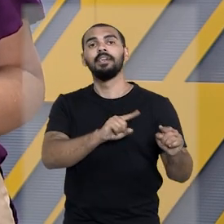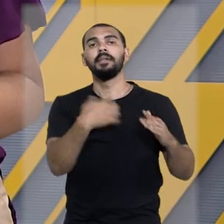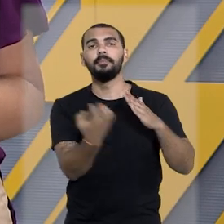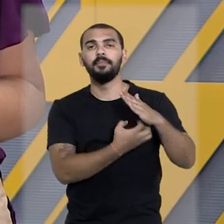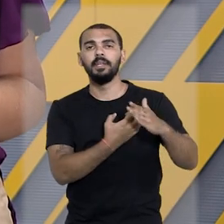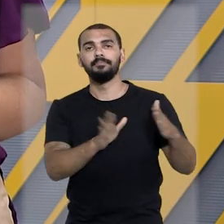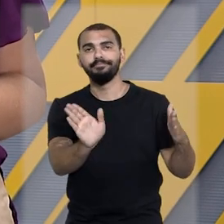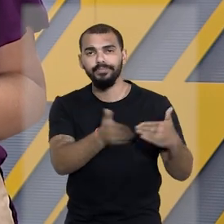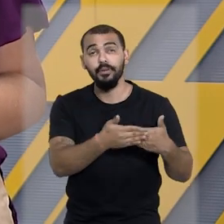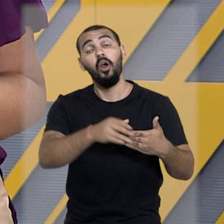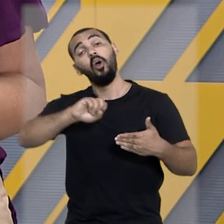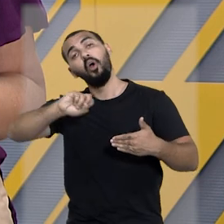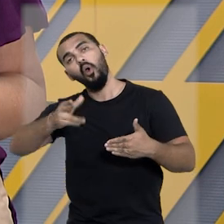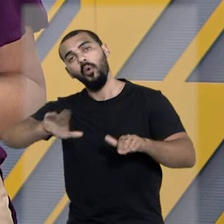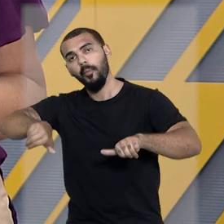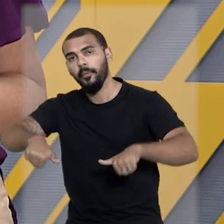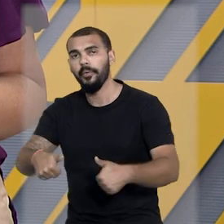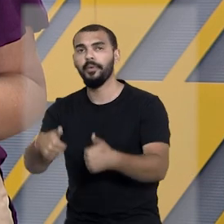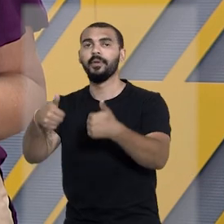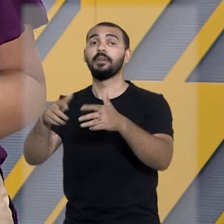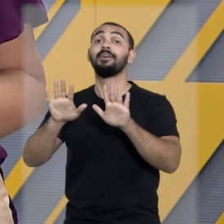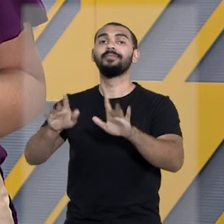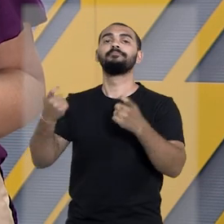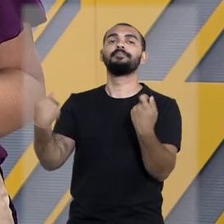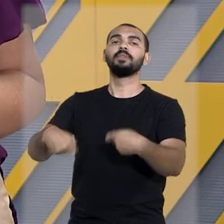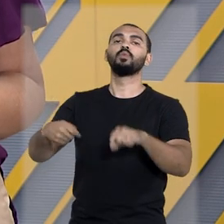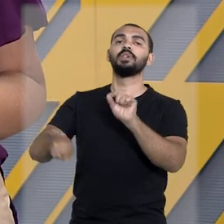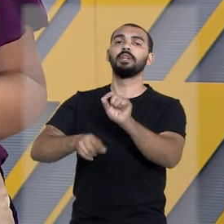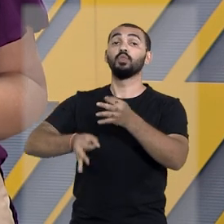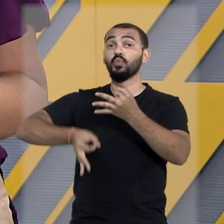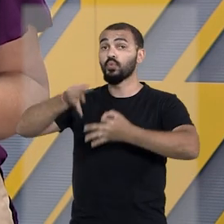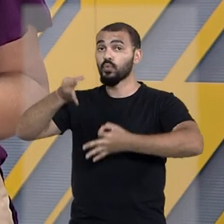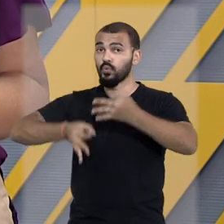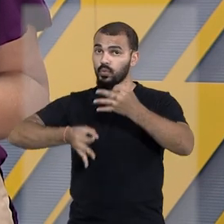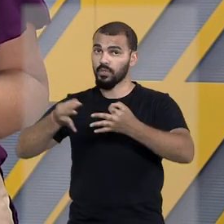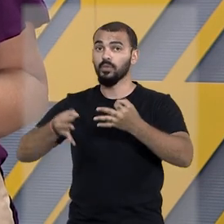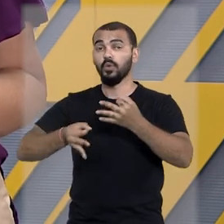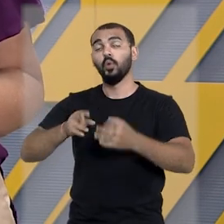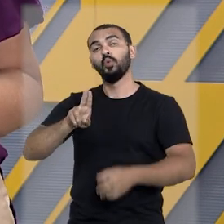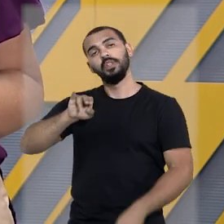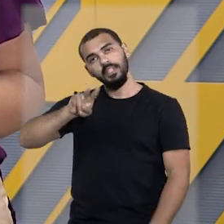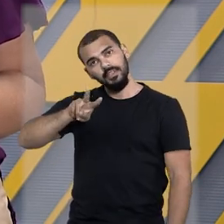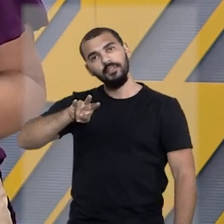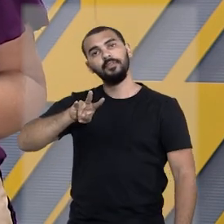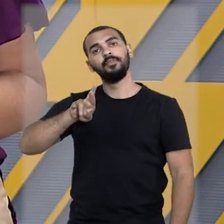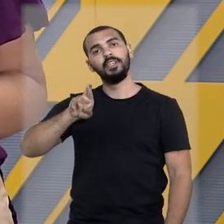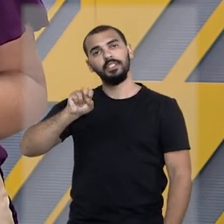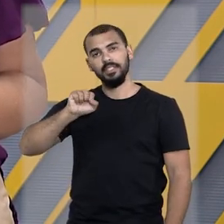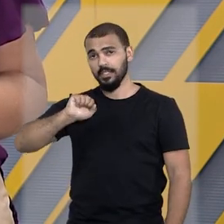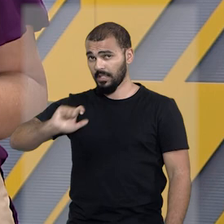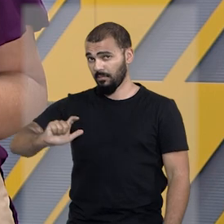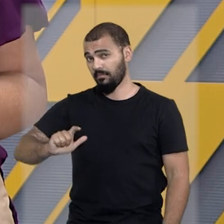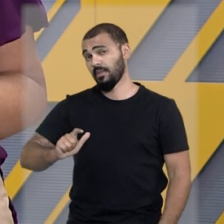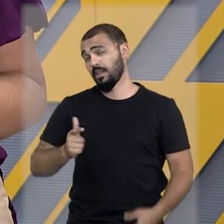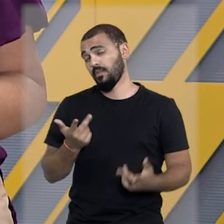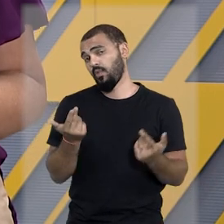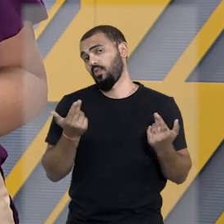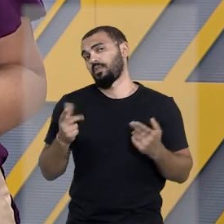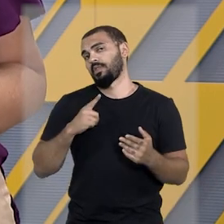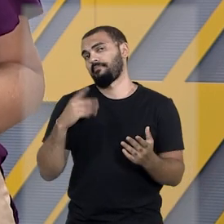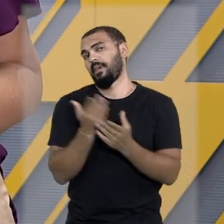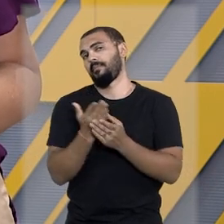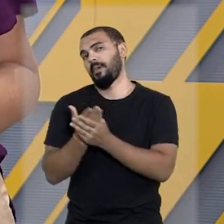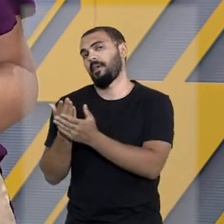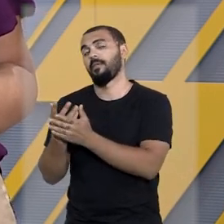recuperação devem ser realizados apenas pelo juízo universal, assim como quaisquer outros atos judiciais que envolvam